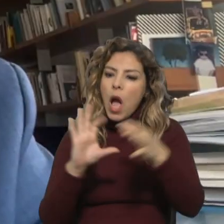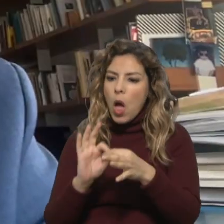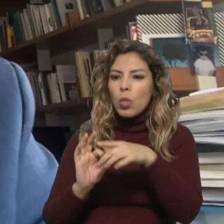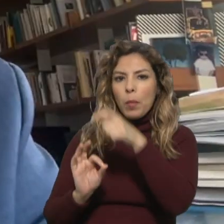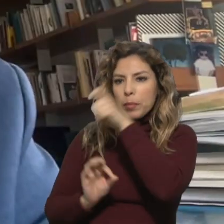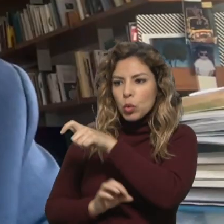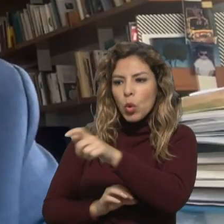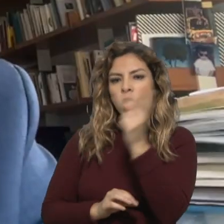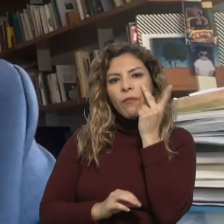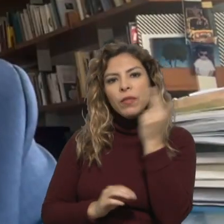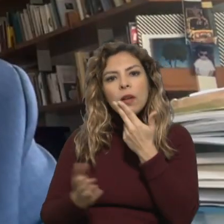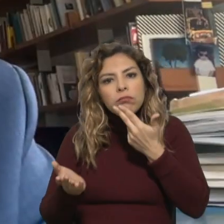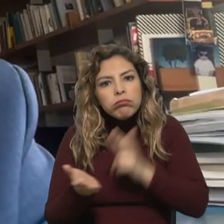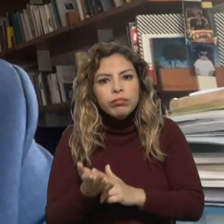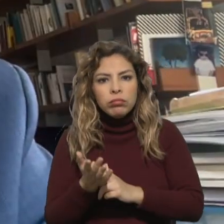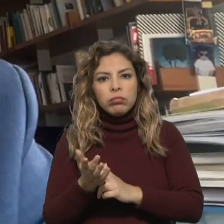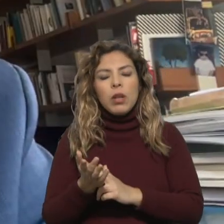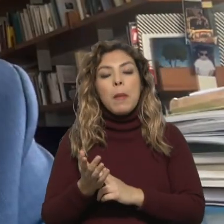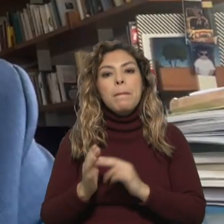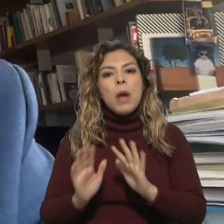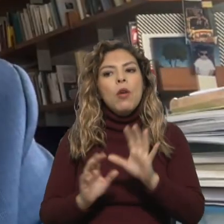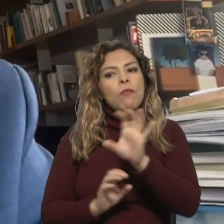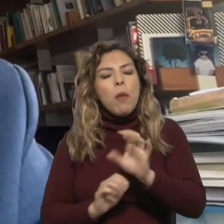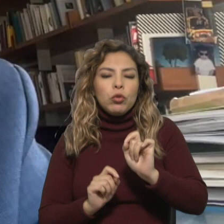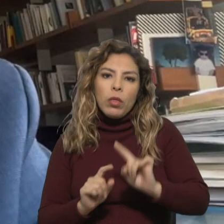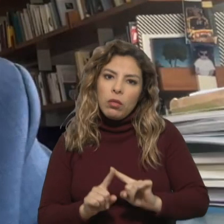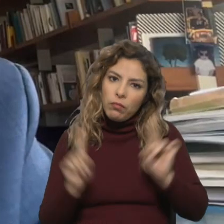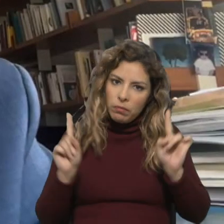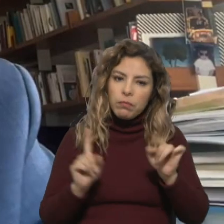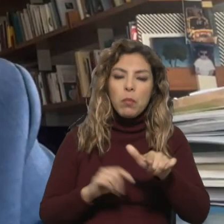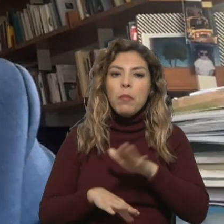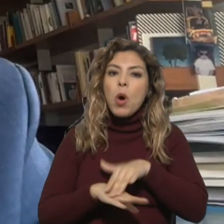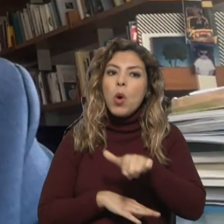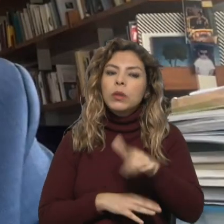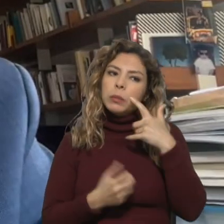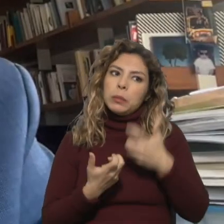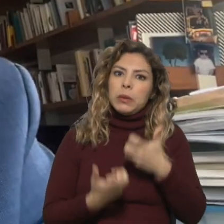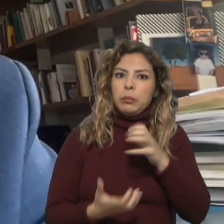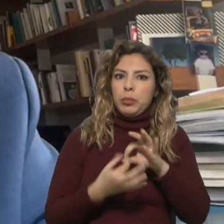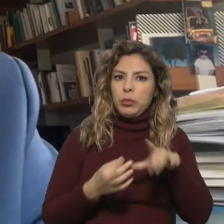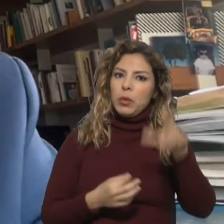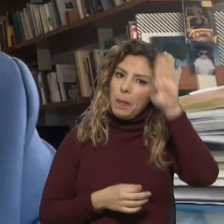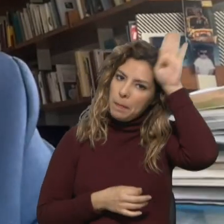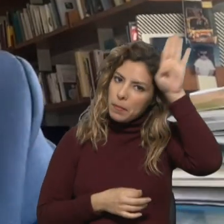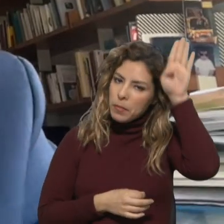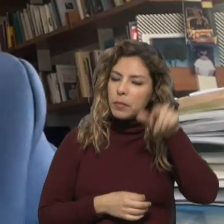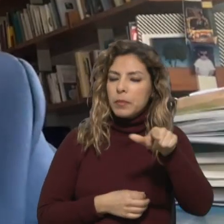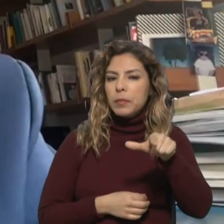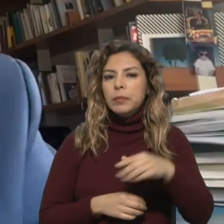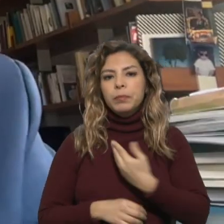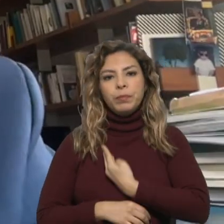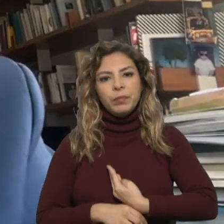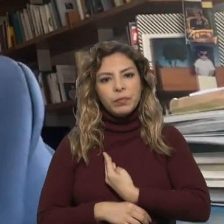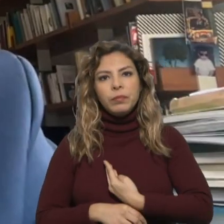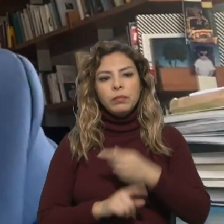mas verdadeiramente de outro modo, e esse é um dos aspectos salientes do Papa Francisco. Claro, as pessoas